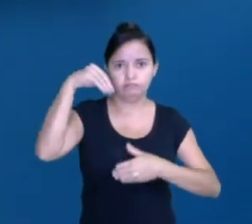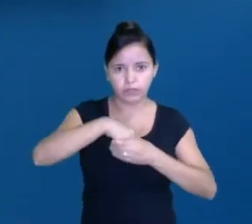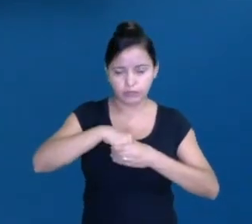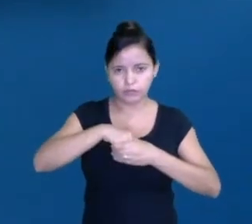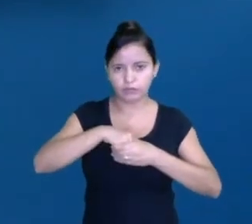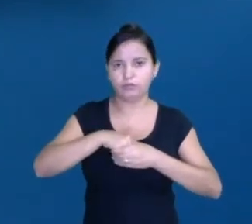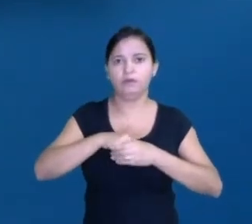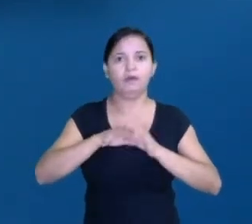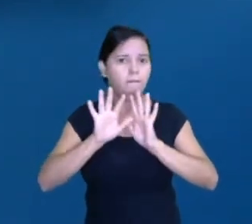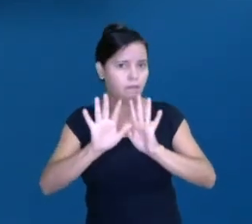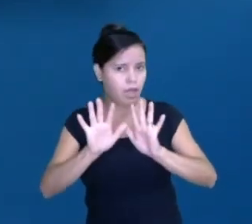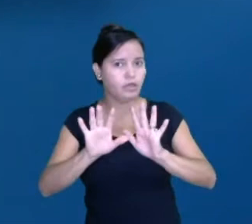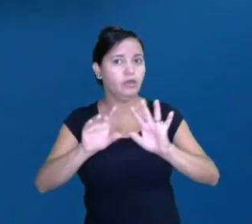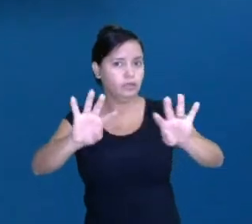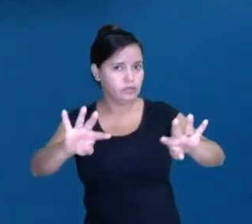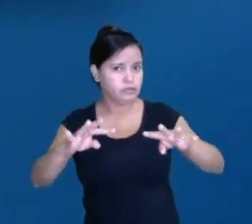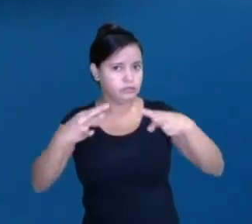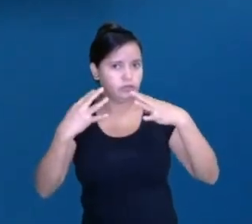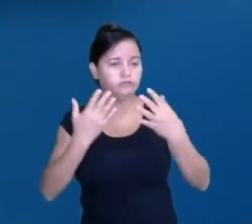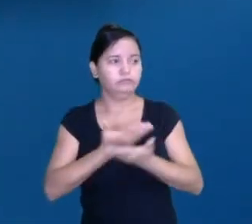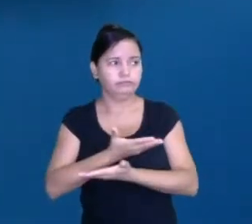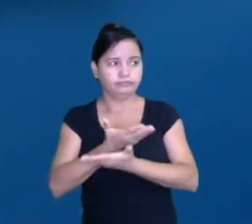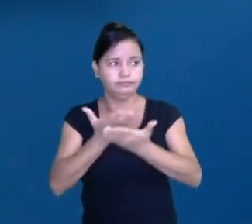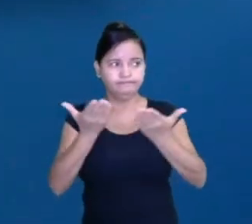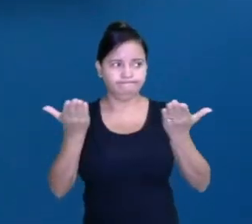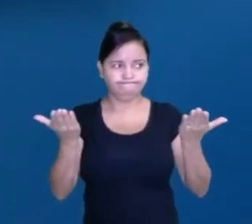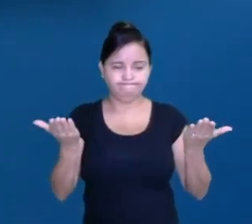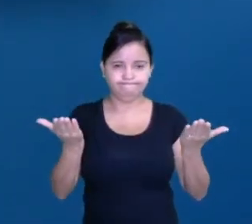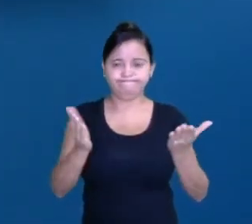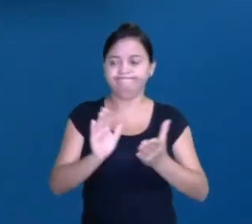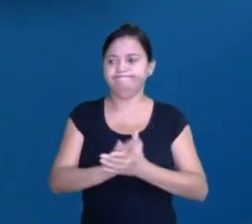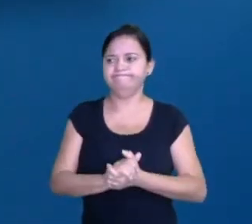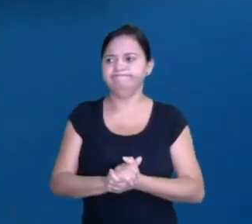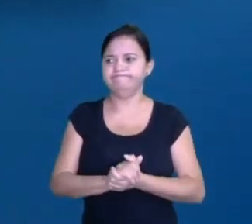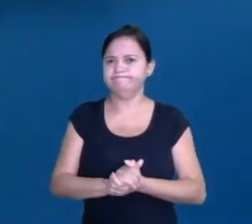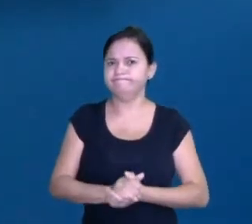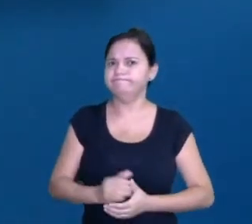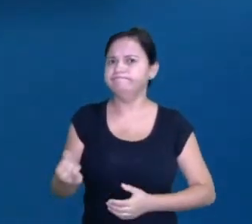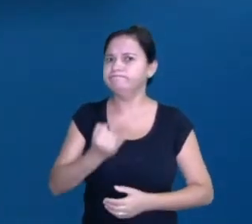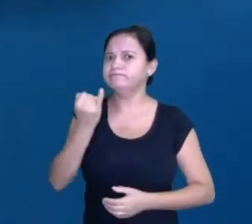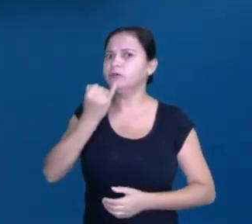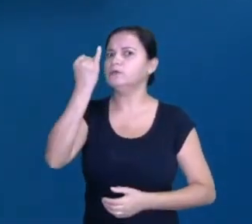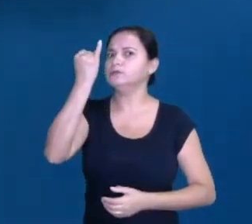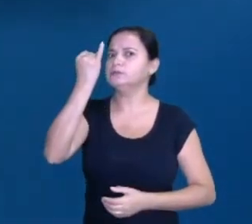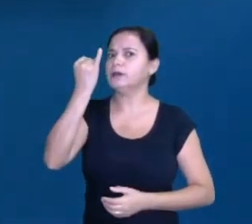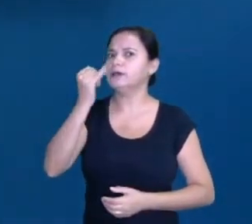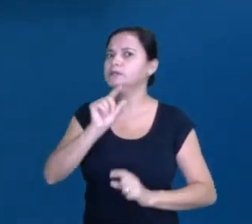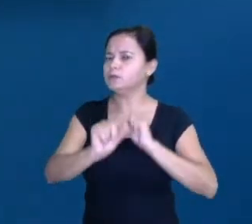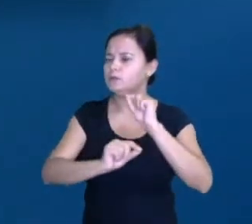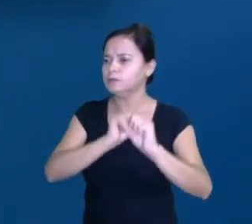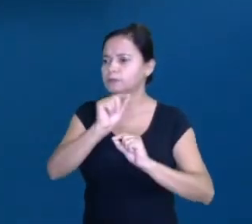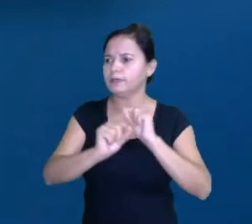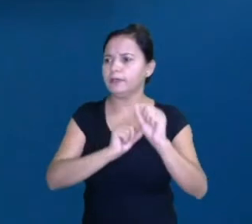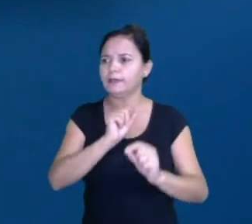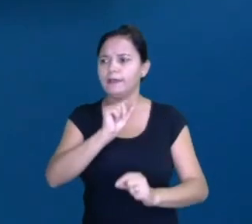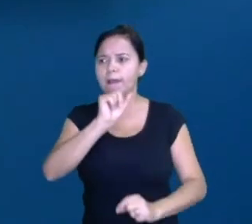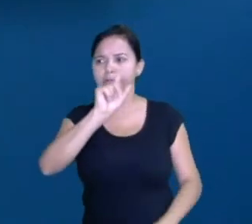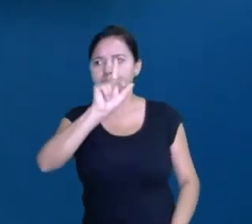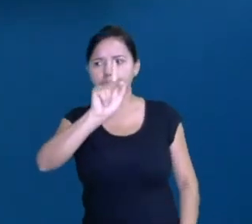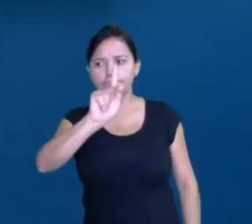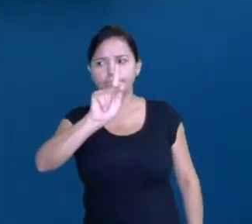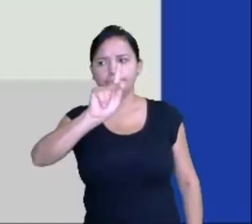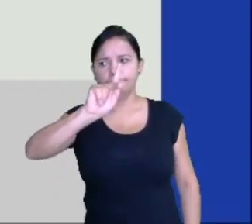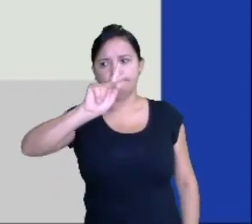embriologia. Mas é isso que eu quero chamar a atenção de você. E qual é a função dessa placenta? É produzir